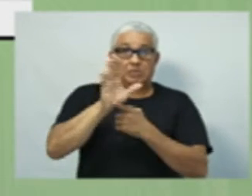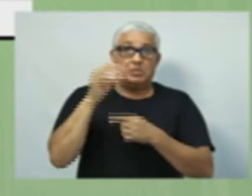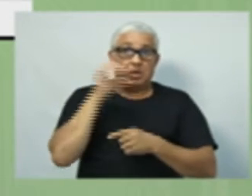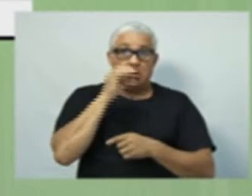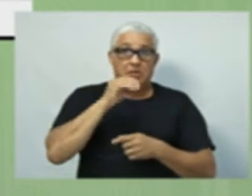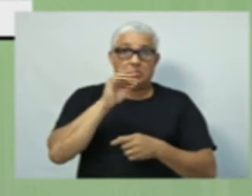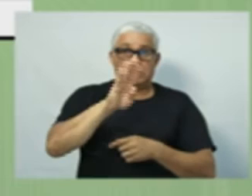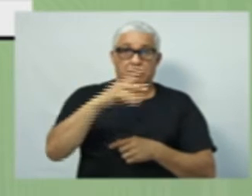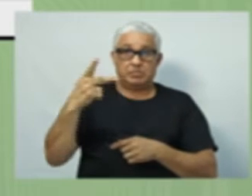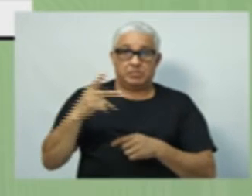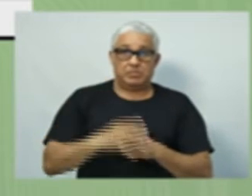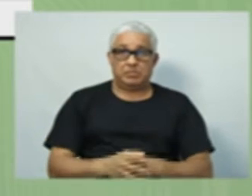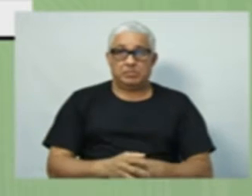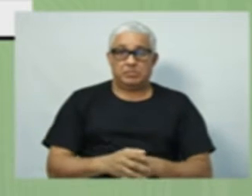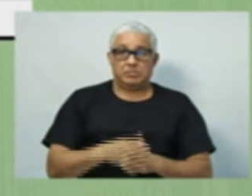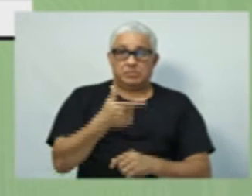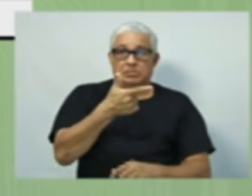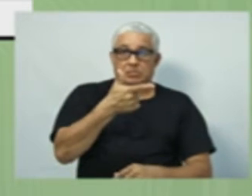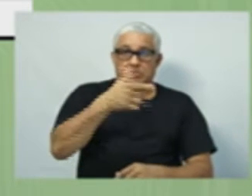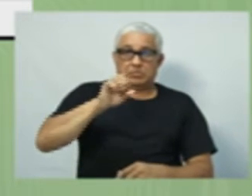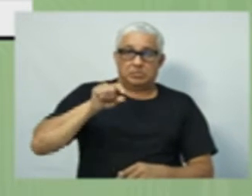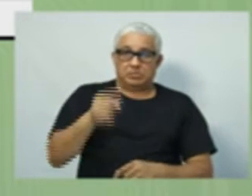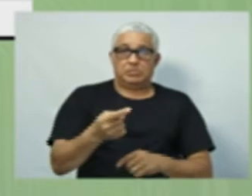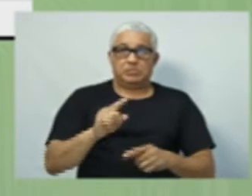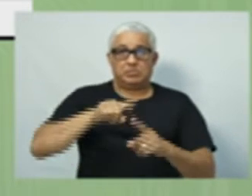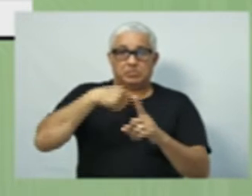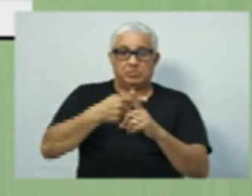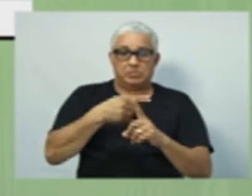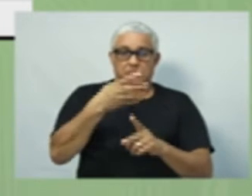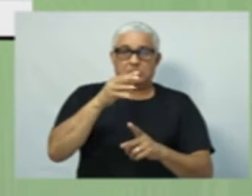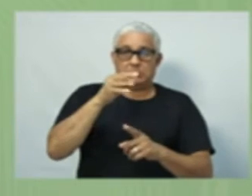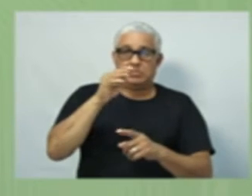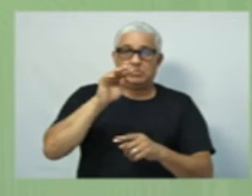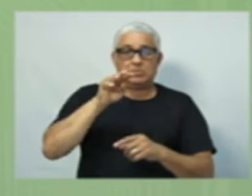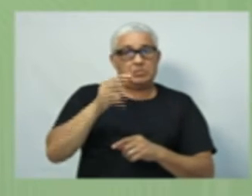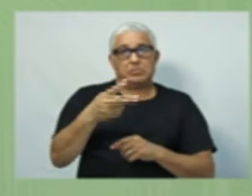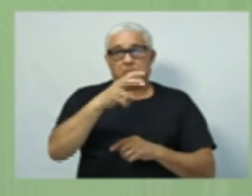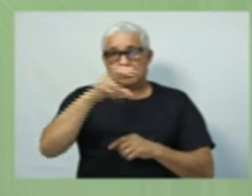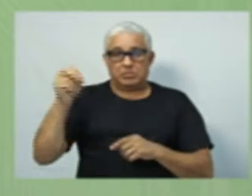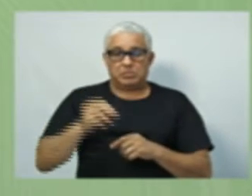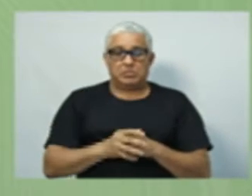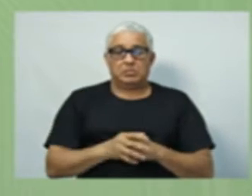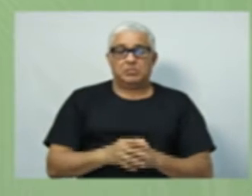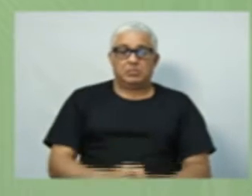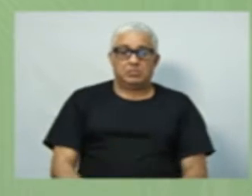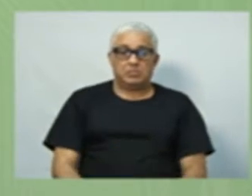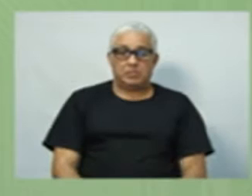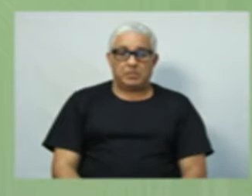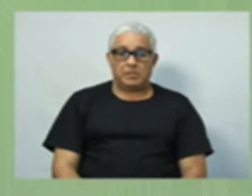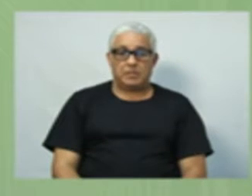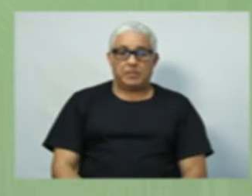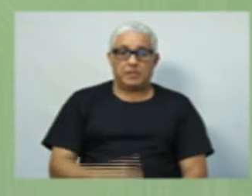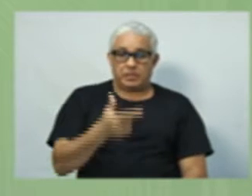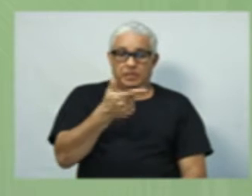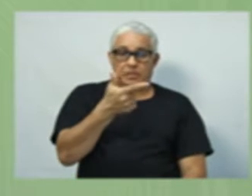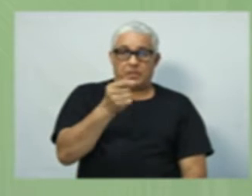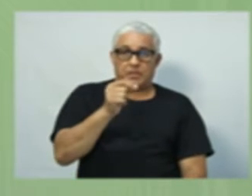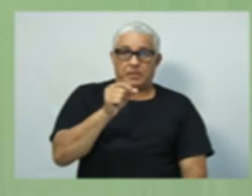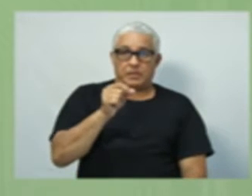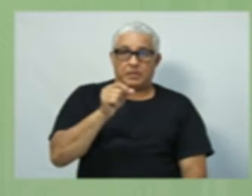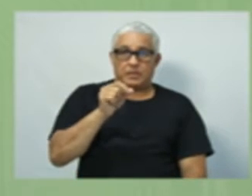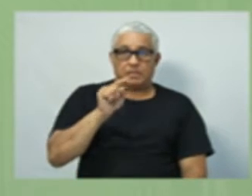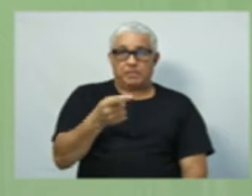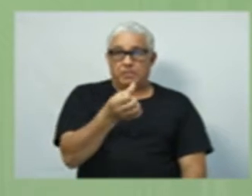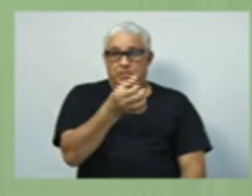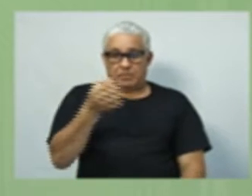29 mil mas aqui o 4.500 realizada no prazo correto e lá vai ser esse daqui mas esse aqui